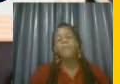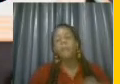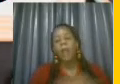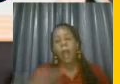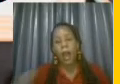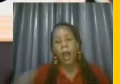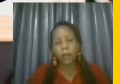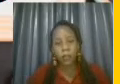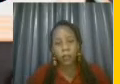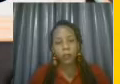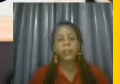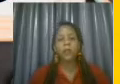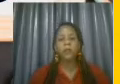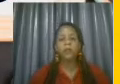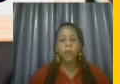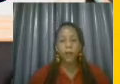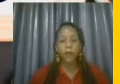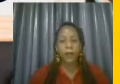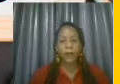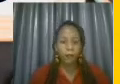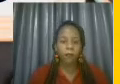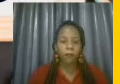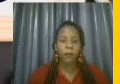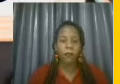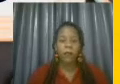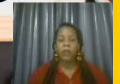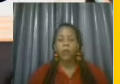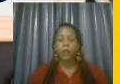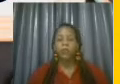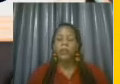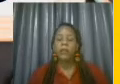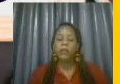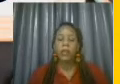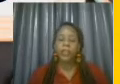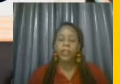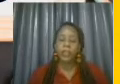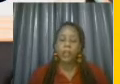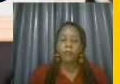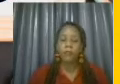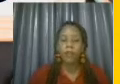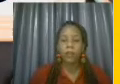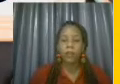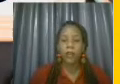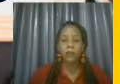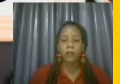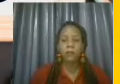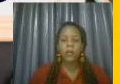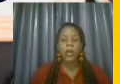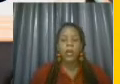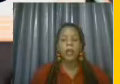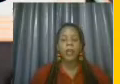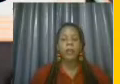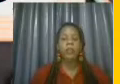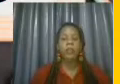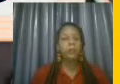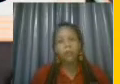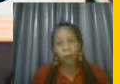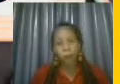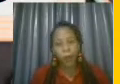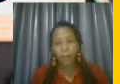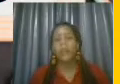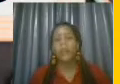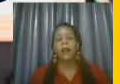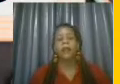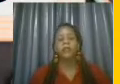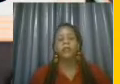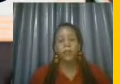quê? A transmissão da doença. Os negros, quando eles chegavam aqui no Brasil, eles não